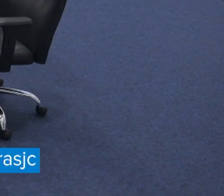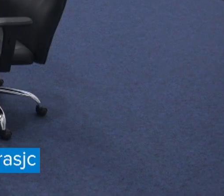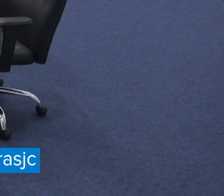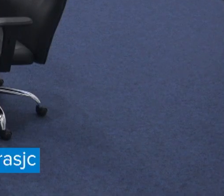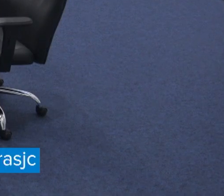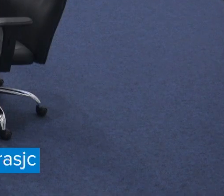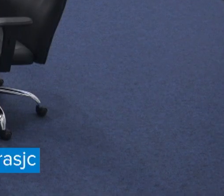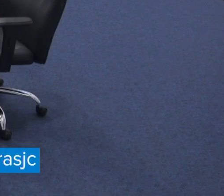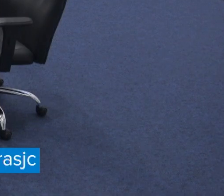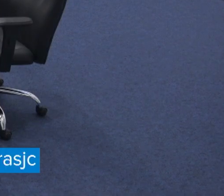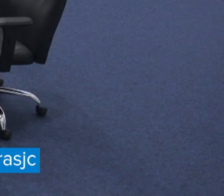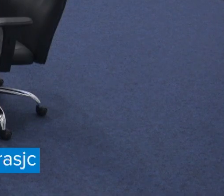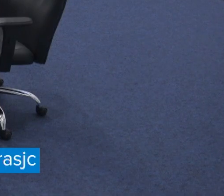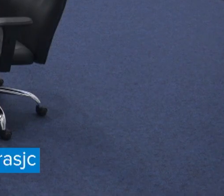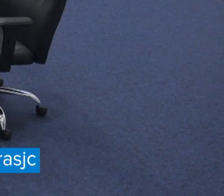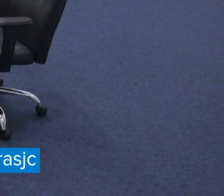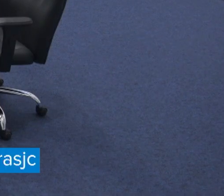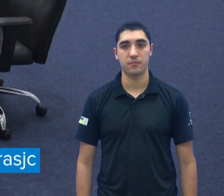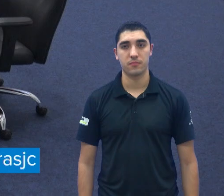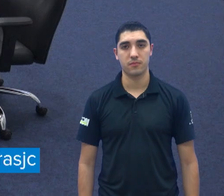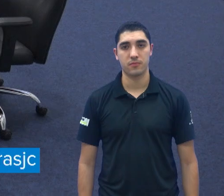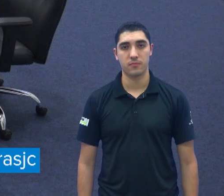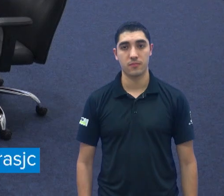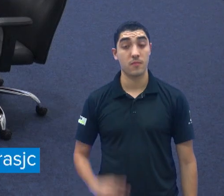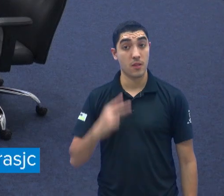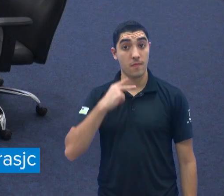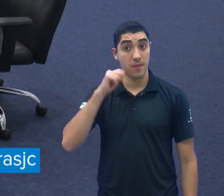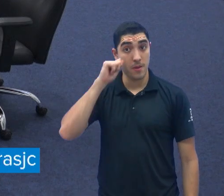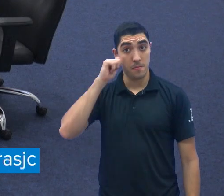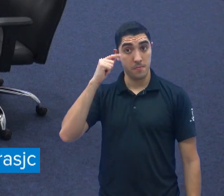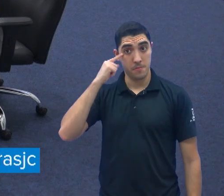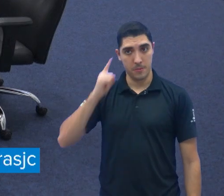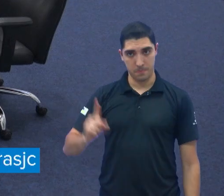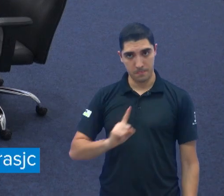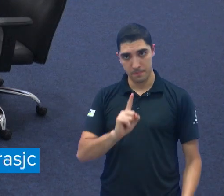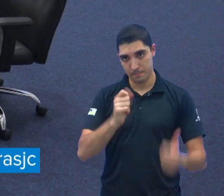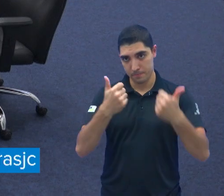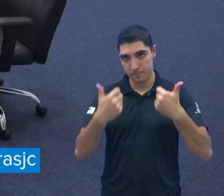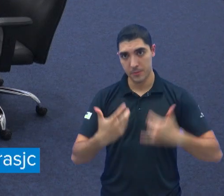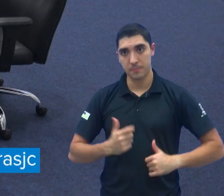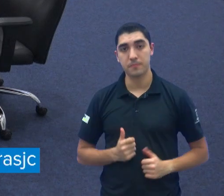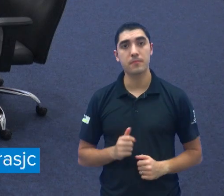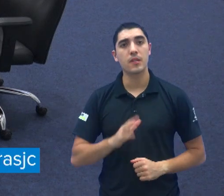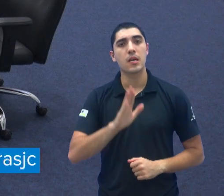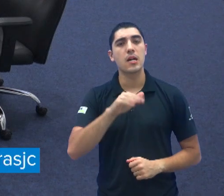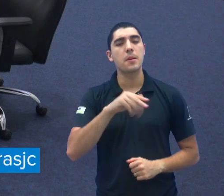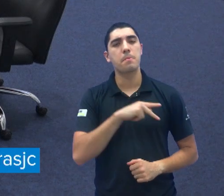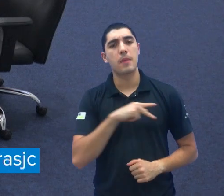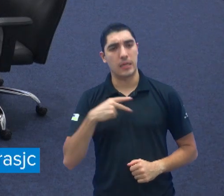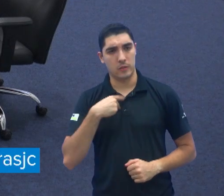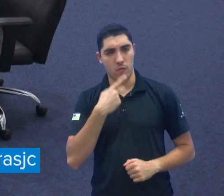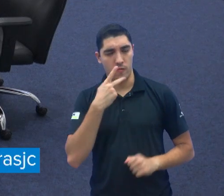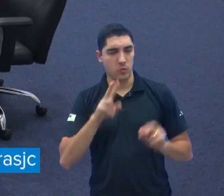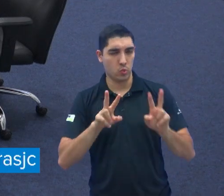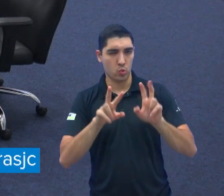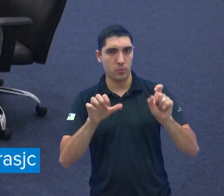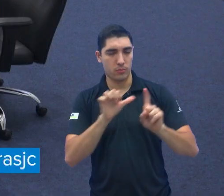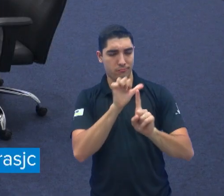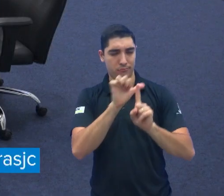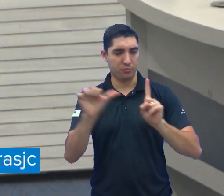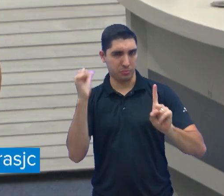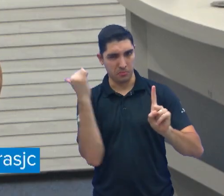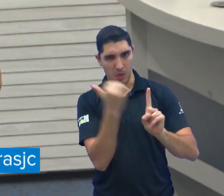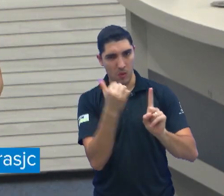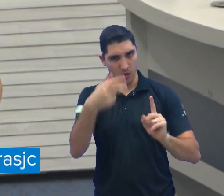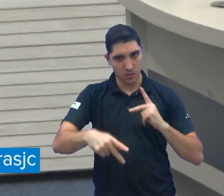Naum. Senhor presidente, falei dos feminicídios em São José e quero pedir